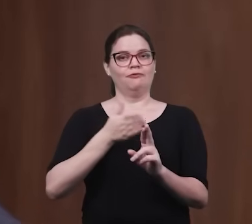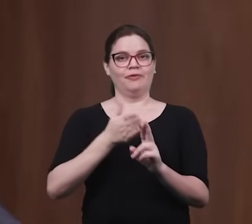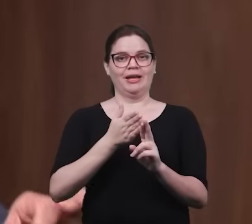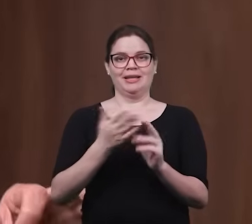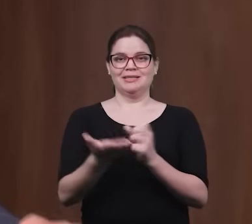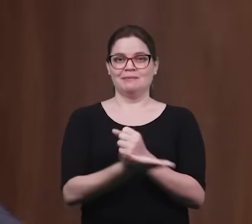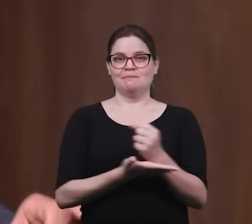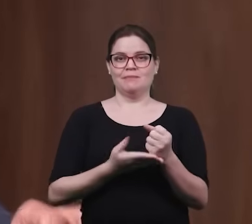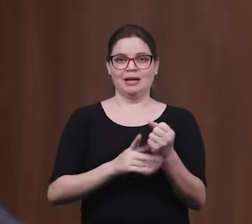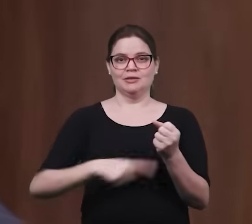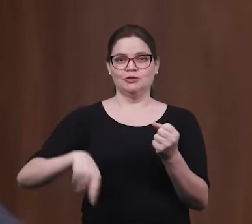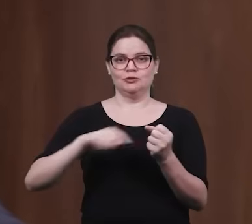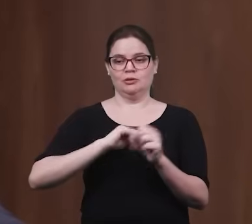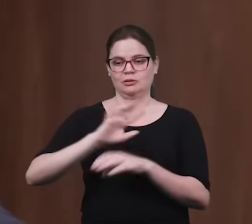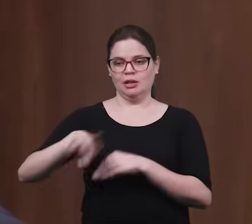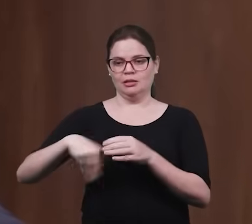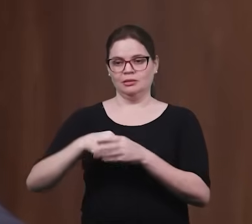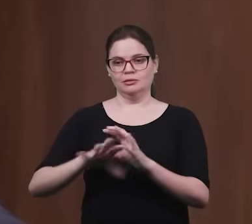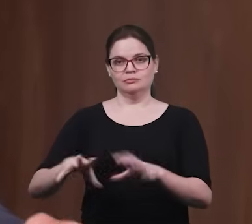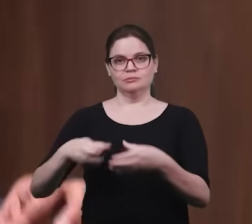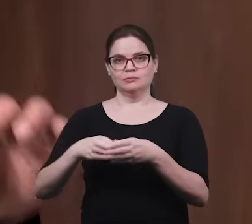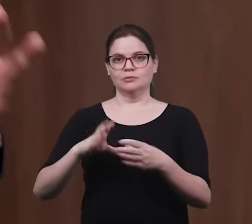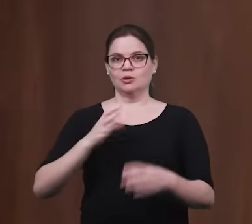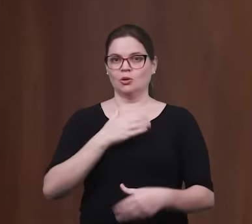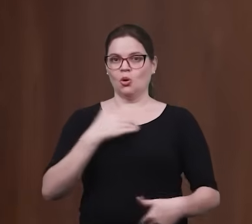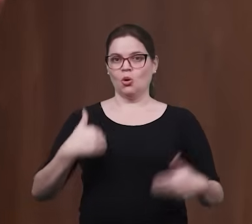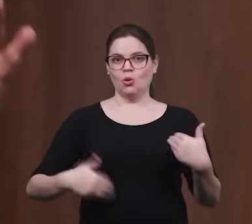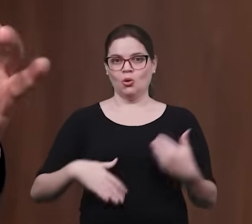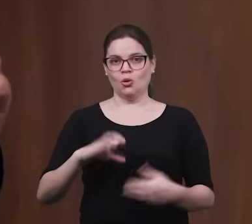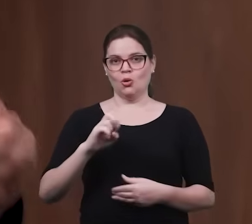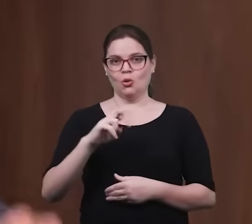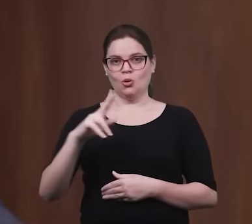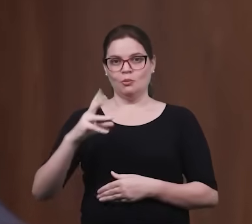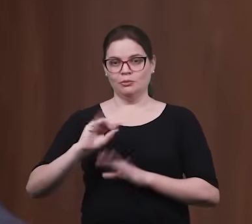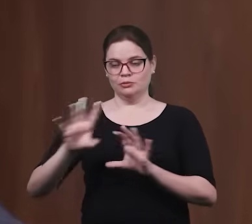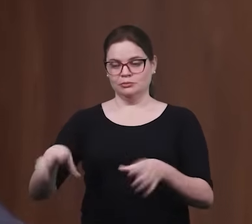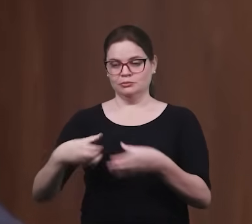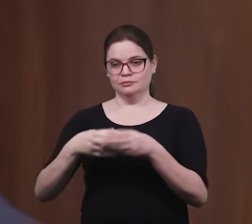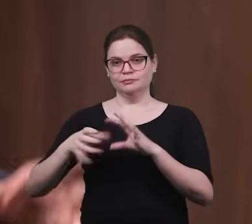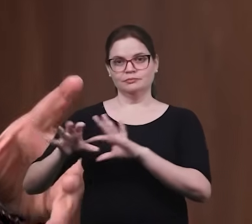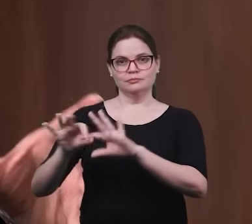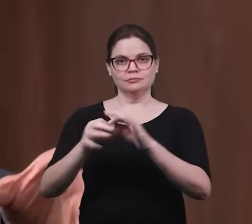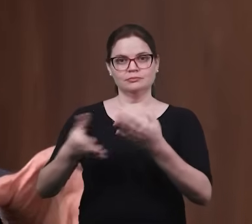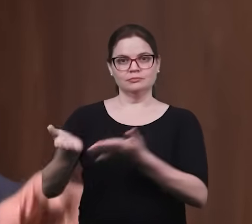uma vida integrada no corpo. Amém. Jovens, estejam integrados no